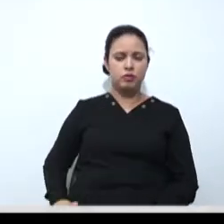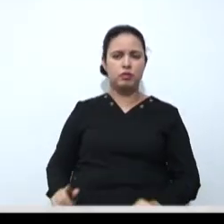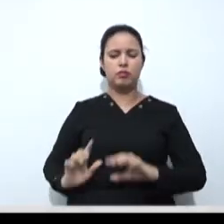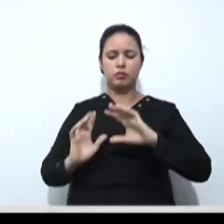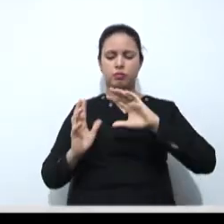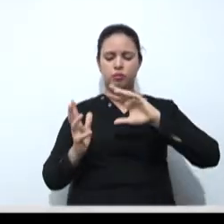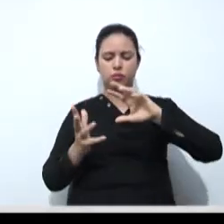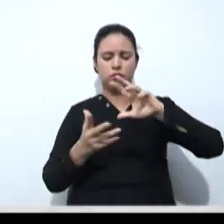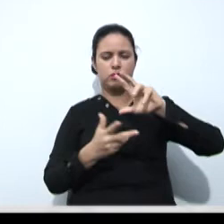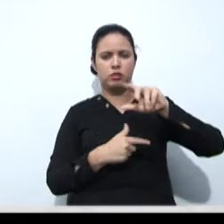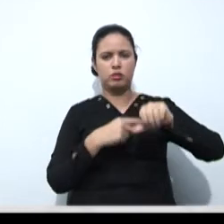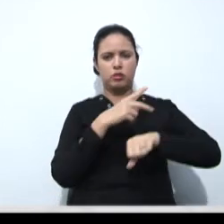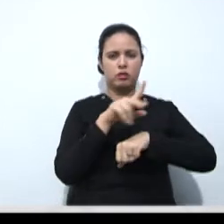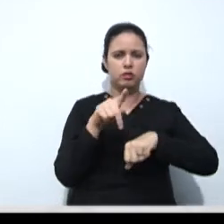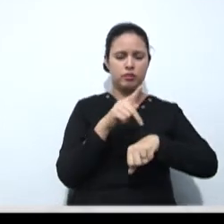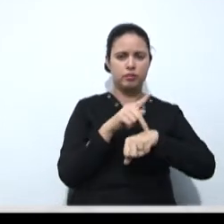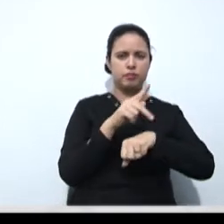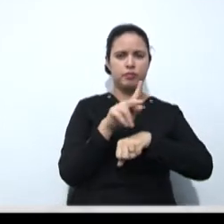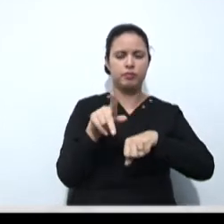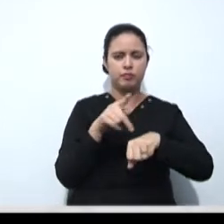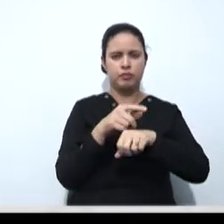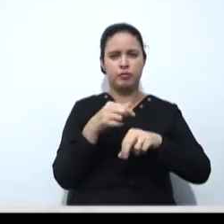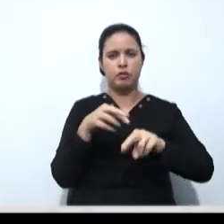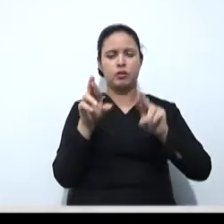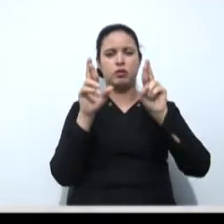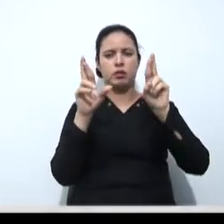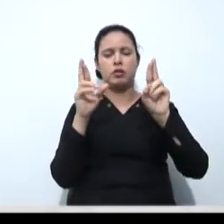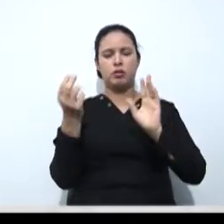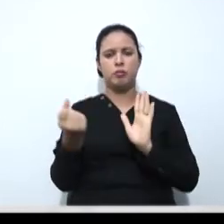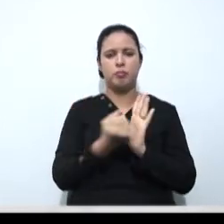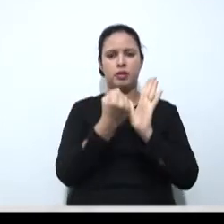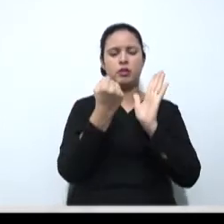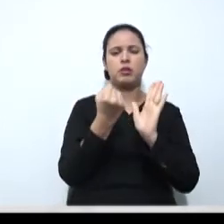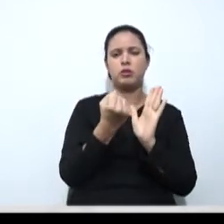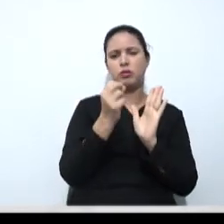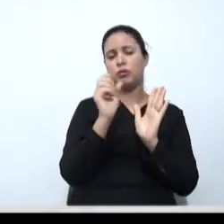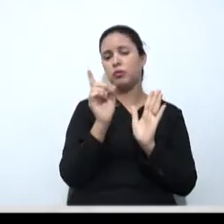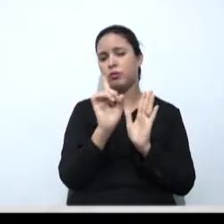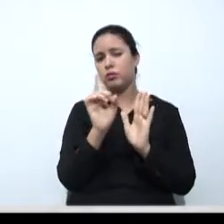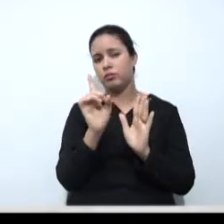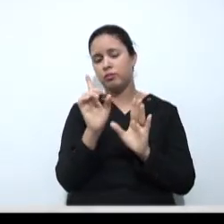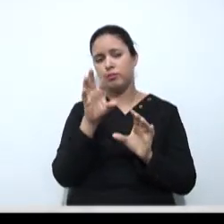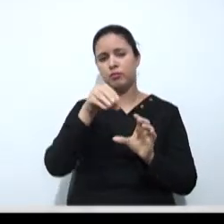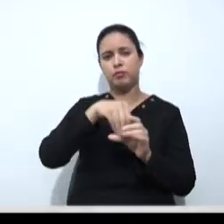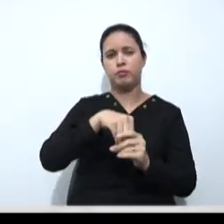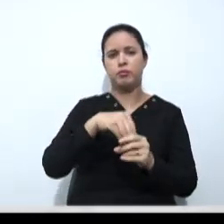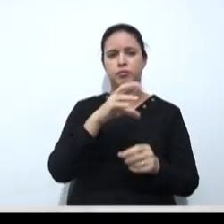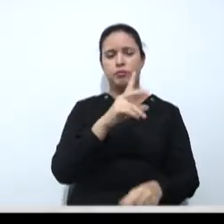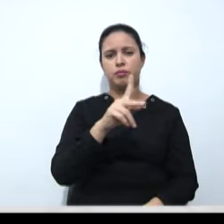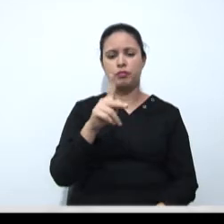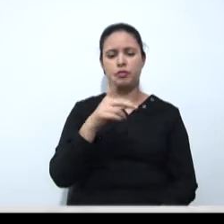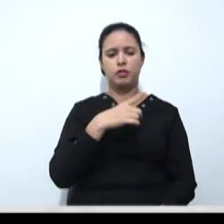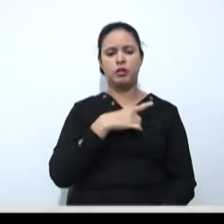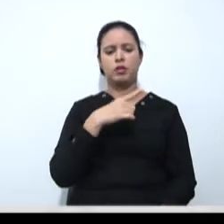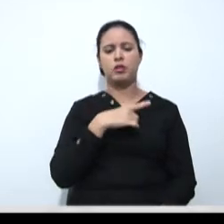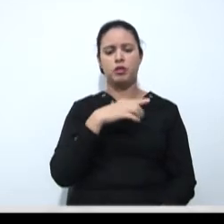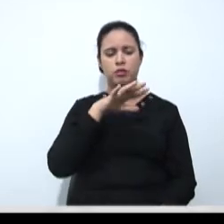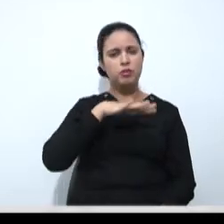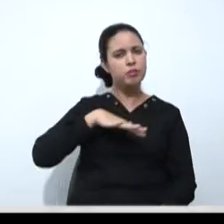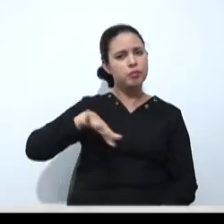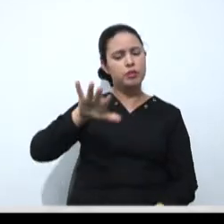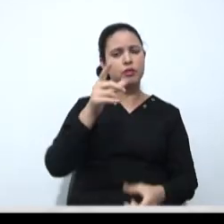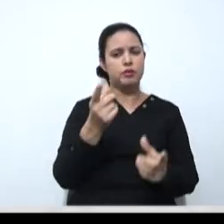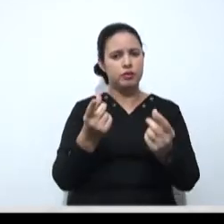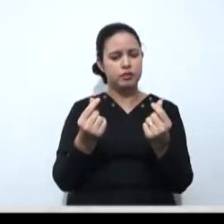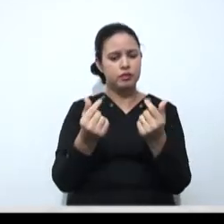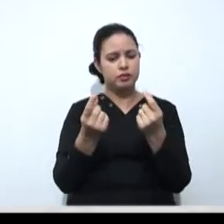outras nações decidem se essas decisões impactam ou não na minha cooperativa. Então, eu tenho um ambiente econômico,